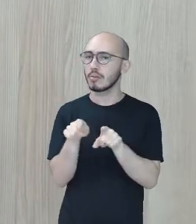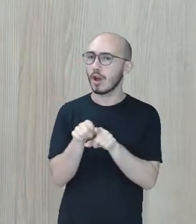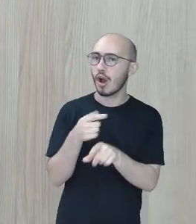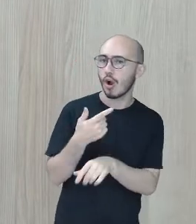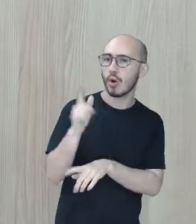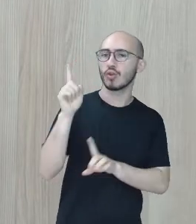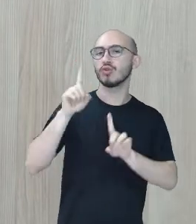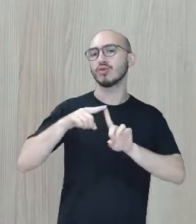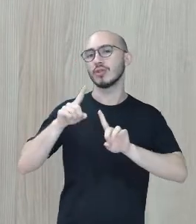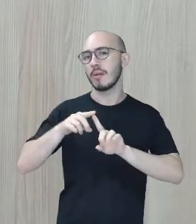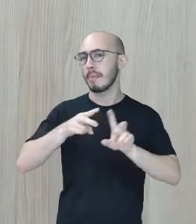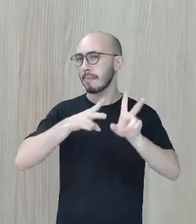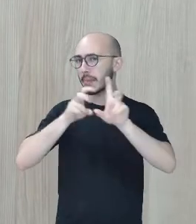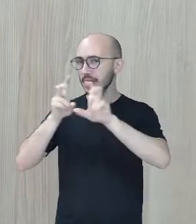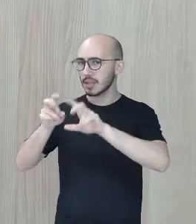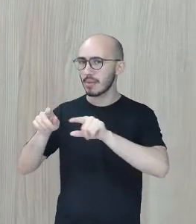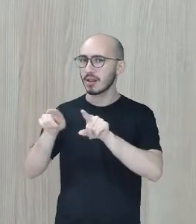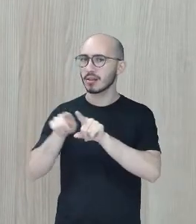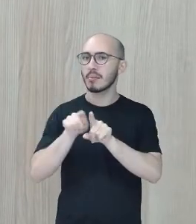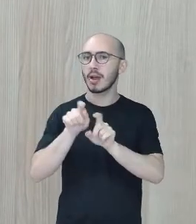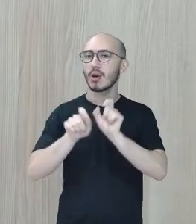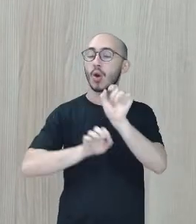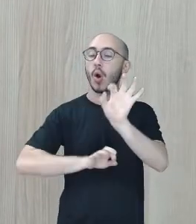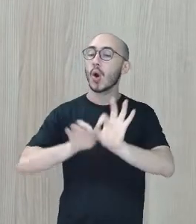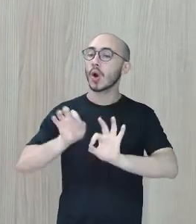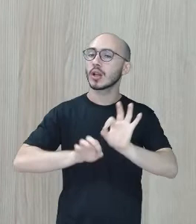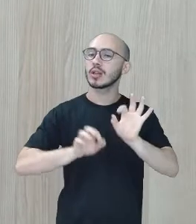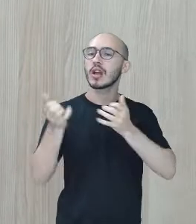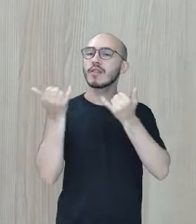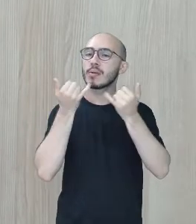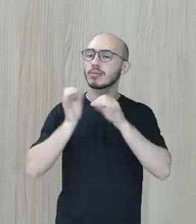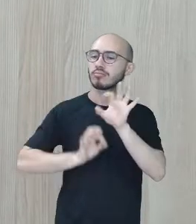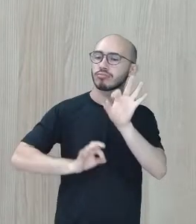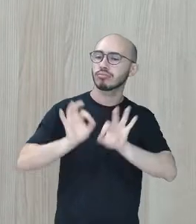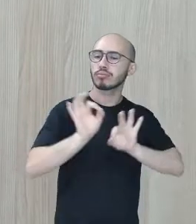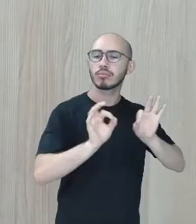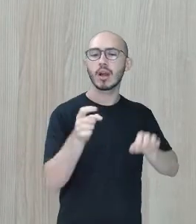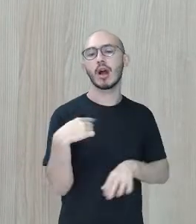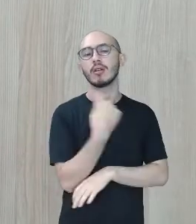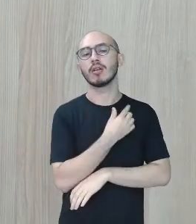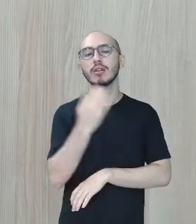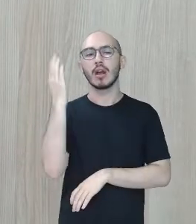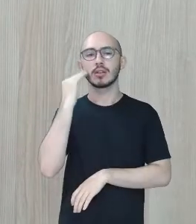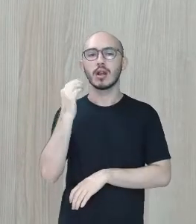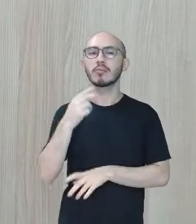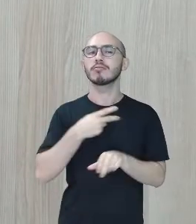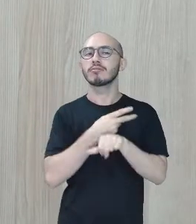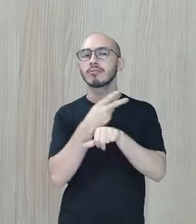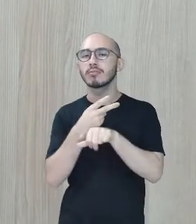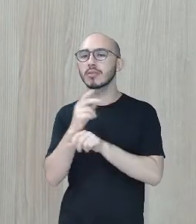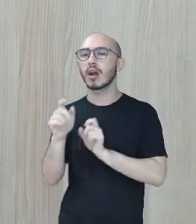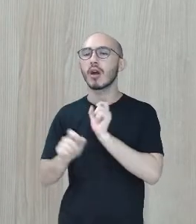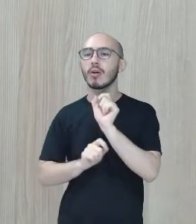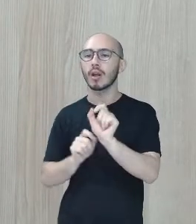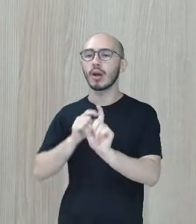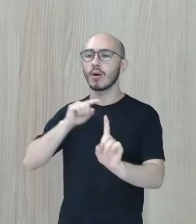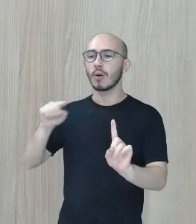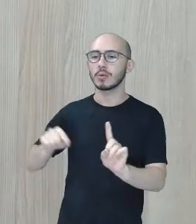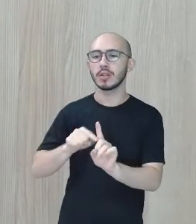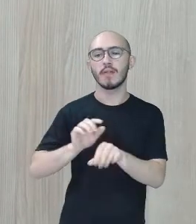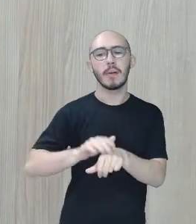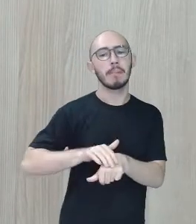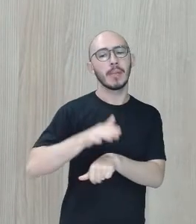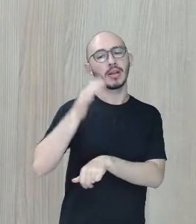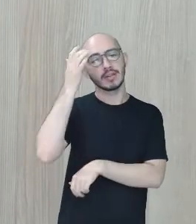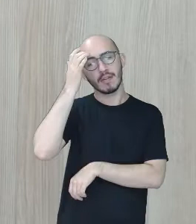outras maneiras de perceber isso. Quando a gente organiza os dados numa tabela e a gente sabe o que a gente está buscando, a ideia é facilitar o